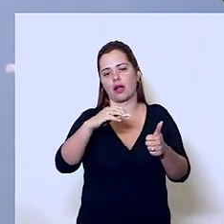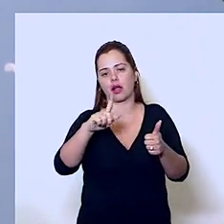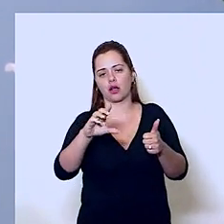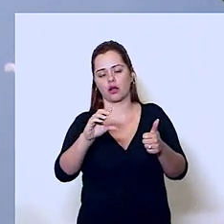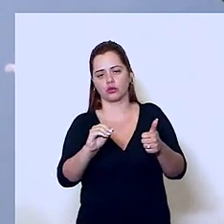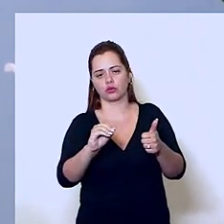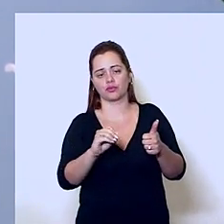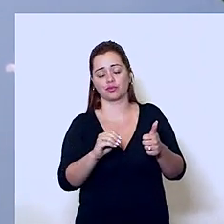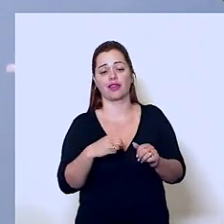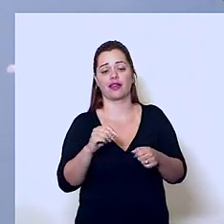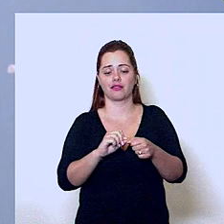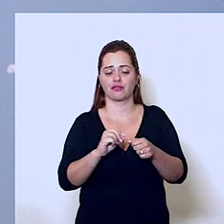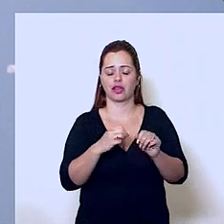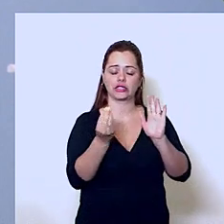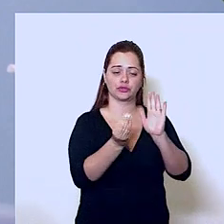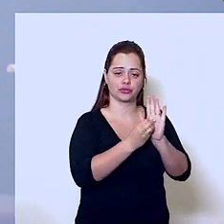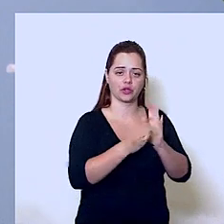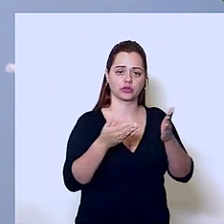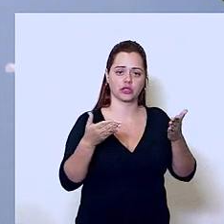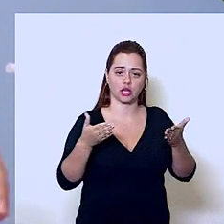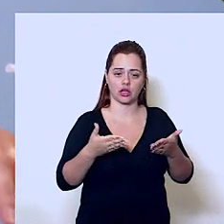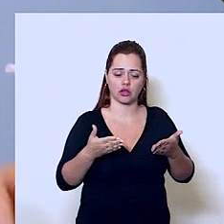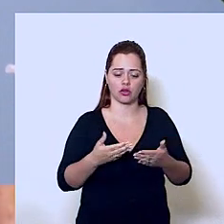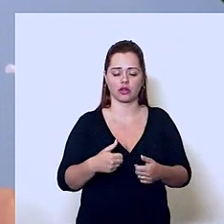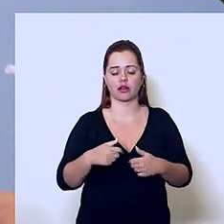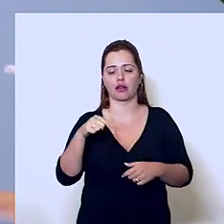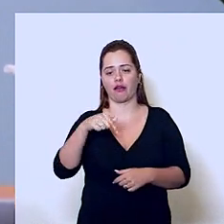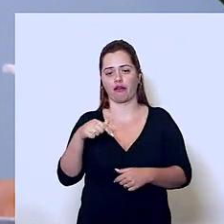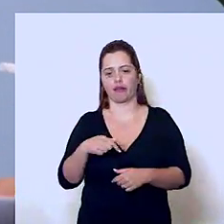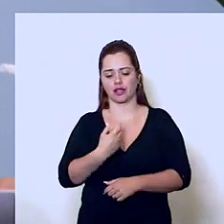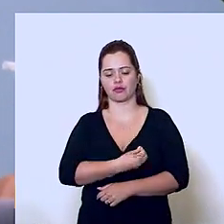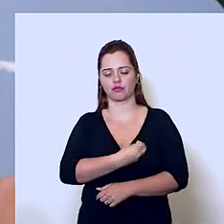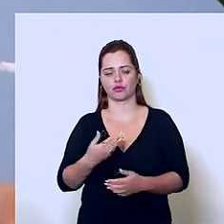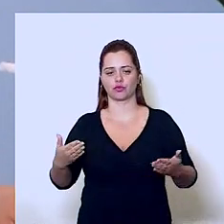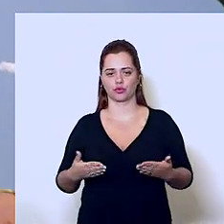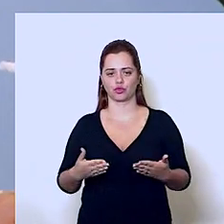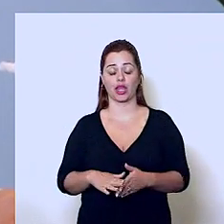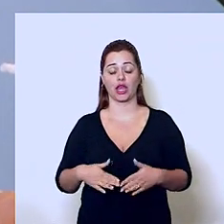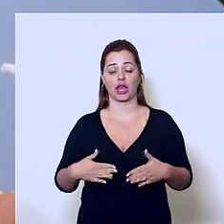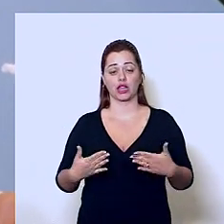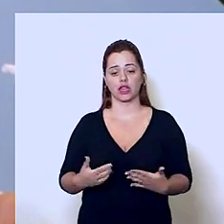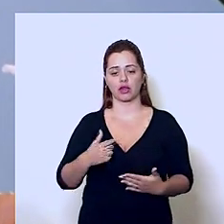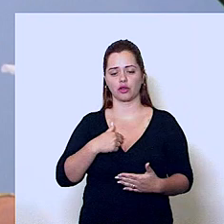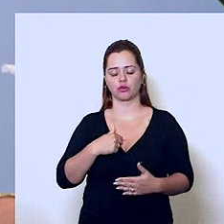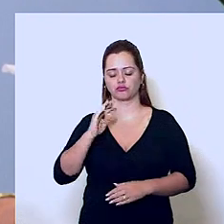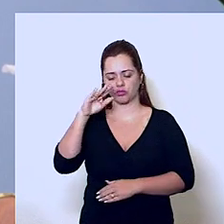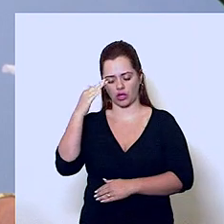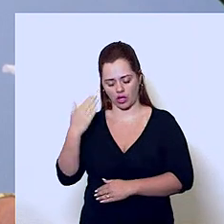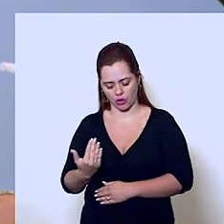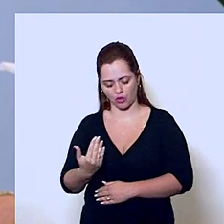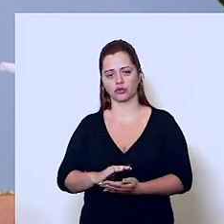nos faz de estar aqui presente hoje. Eu tive a honra e o privilégio